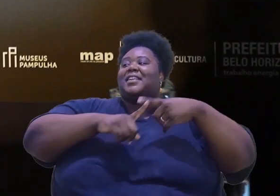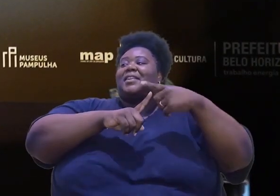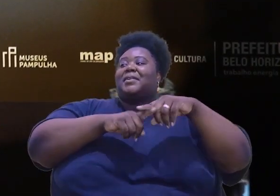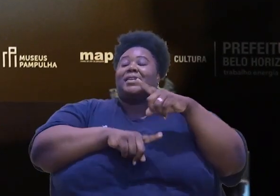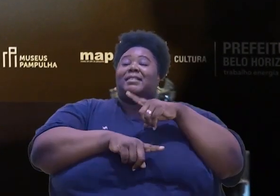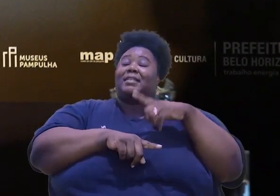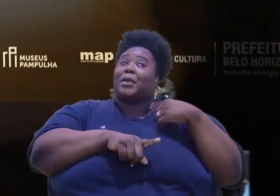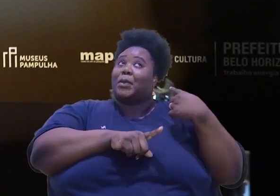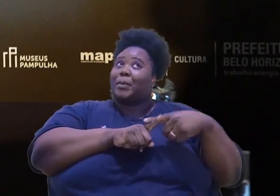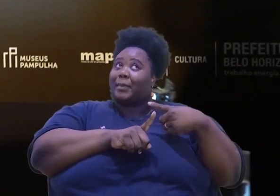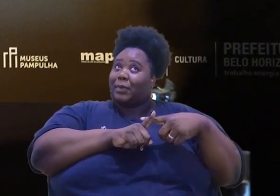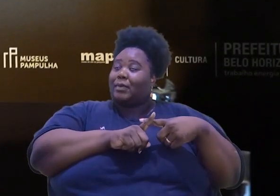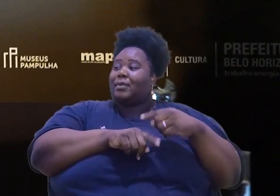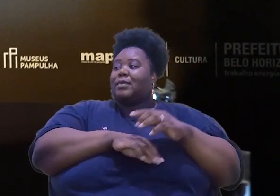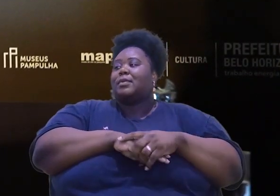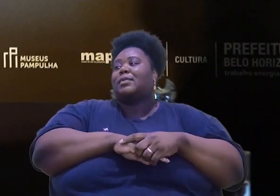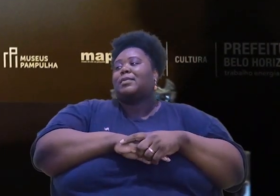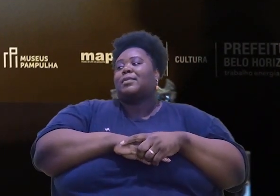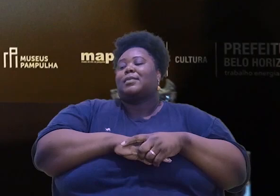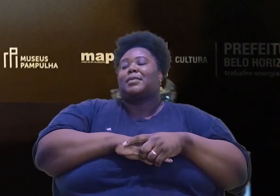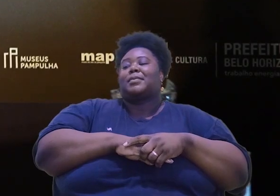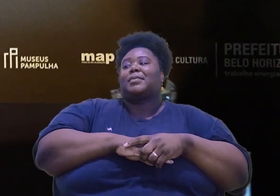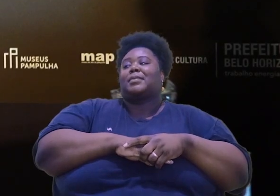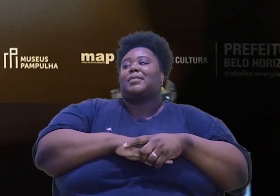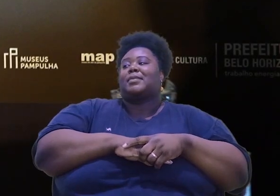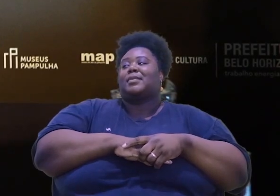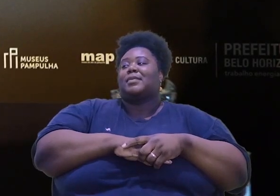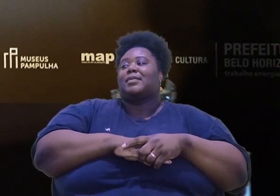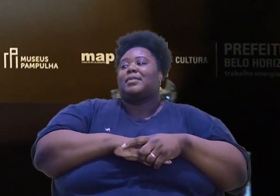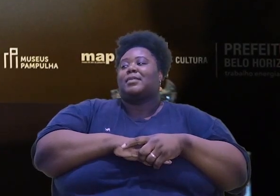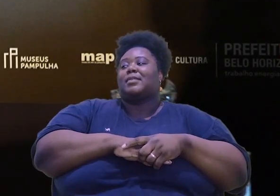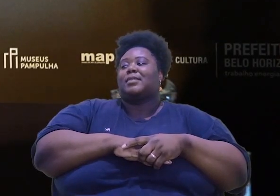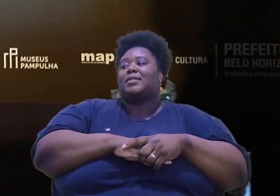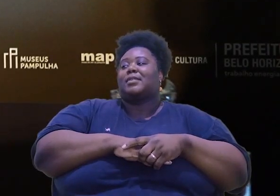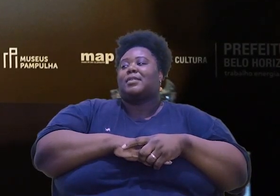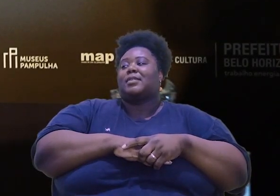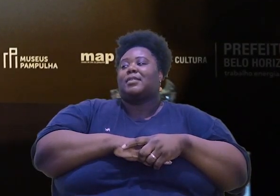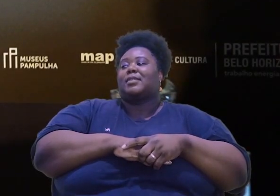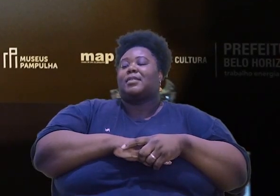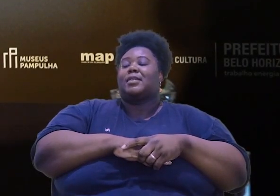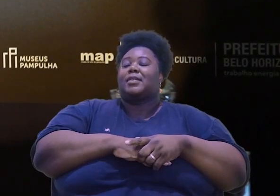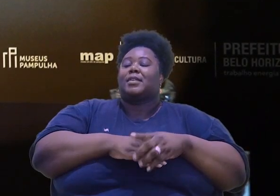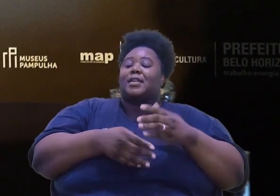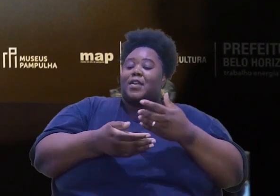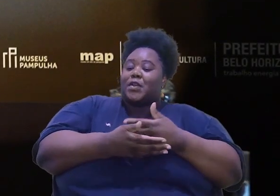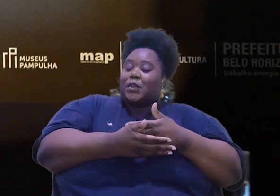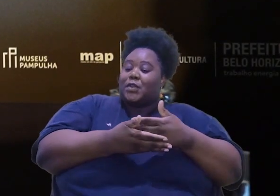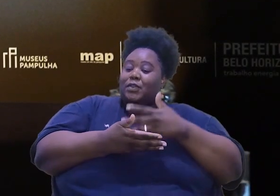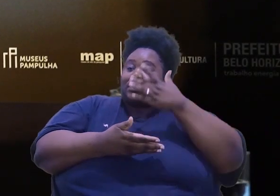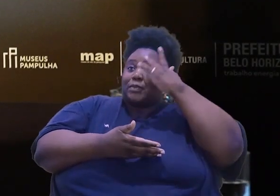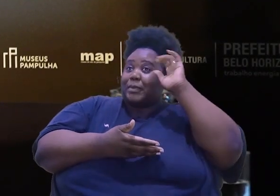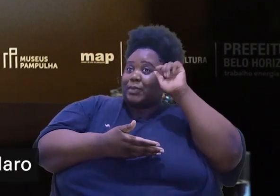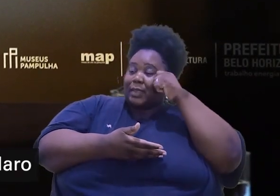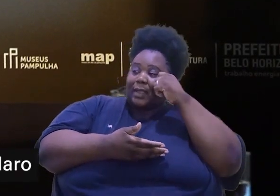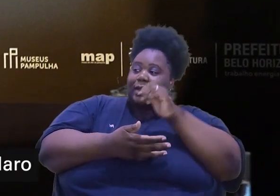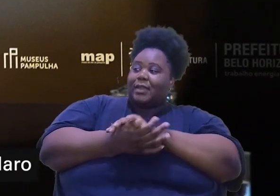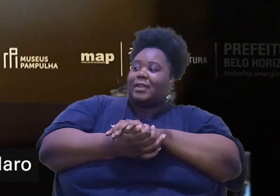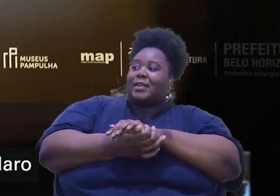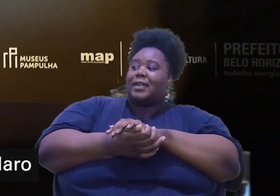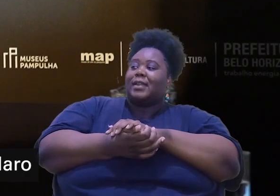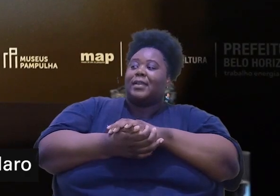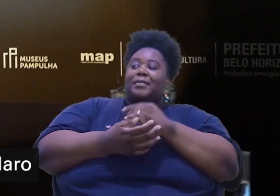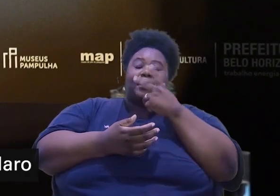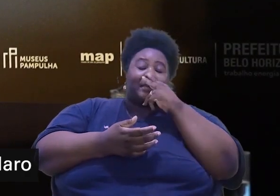de eu ter esse apelido Preta. Porque os bebês de pessoas negras